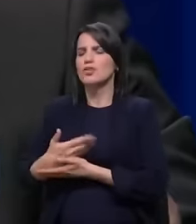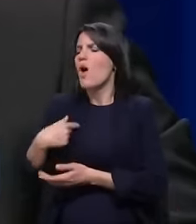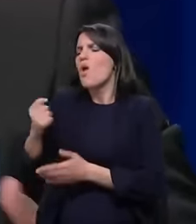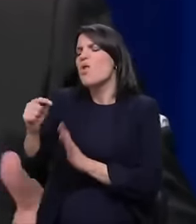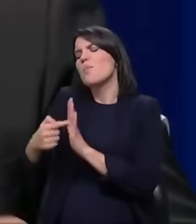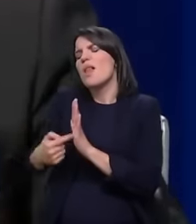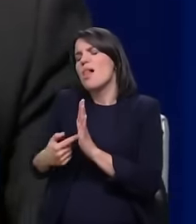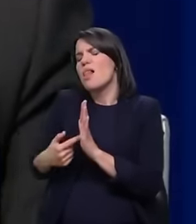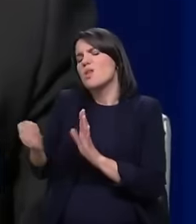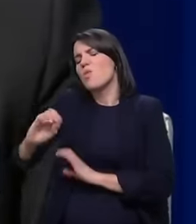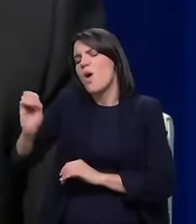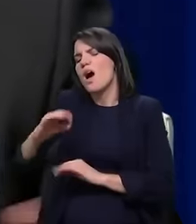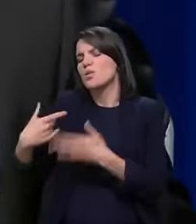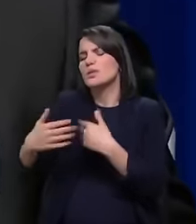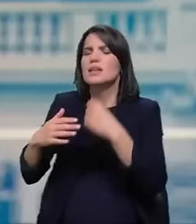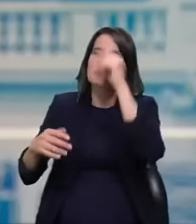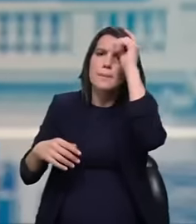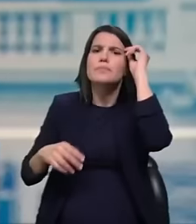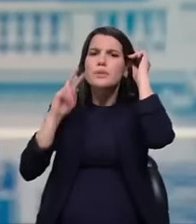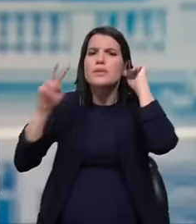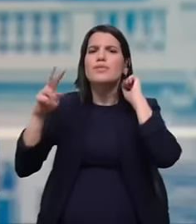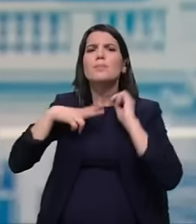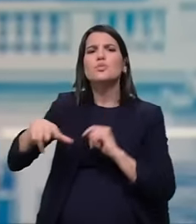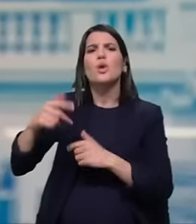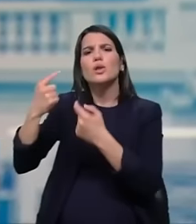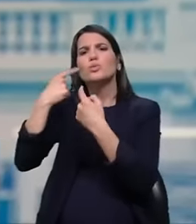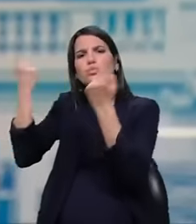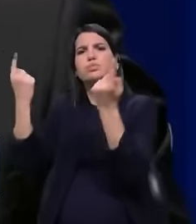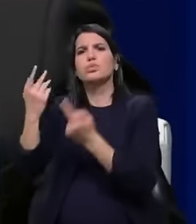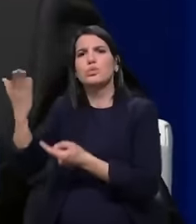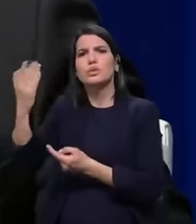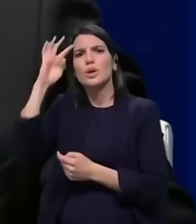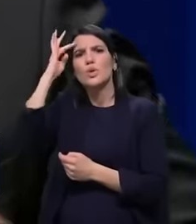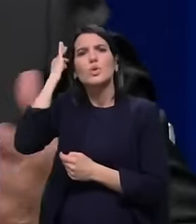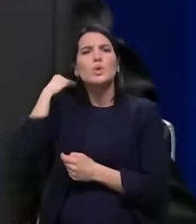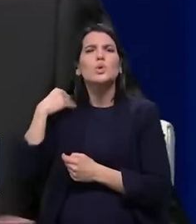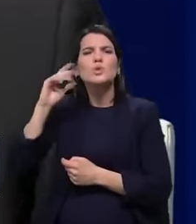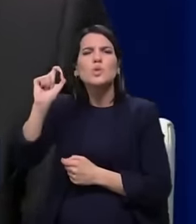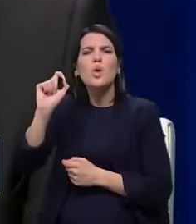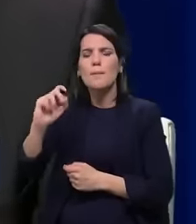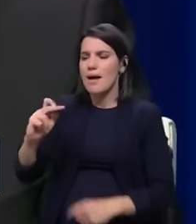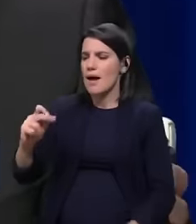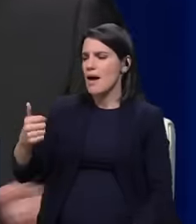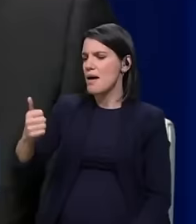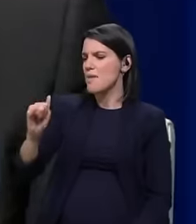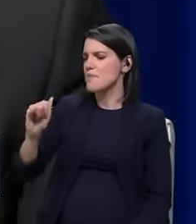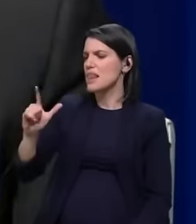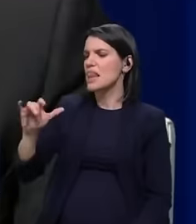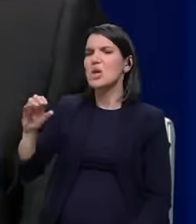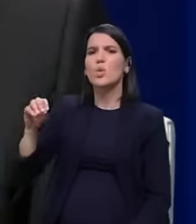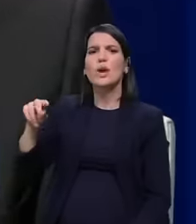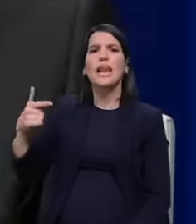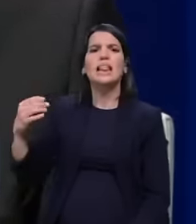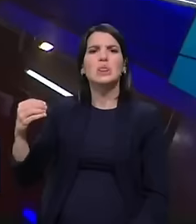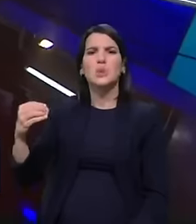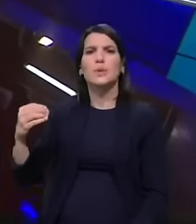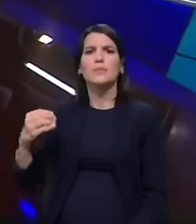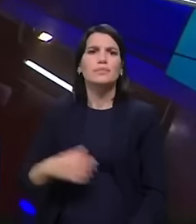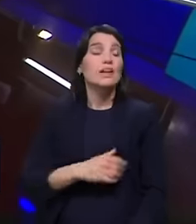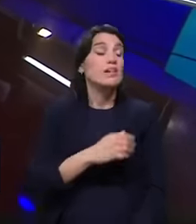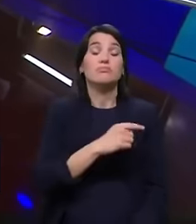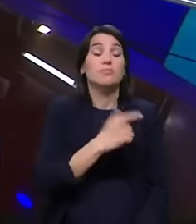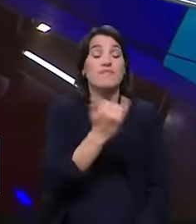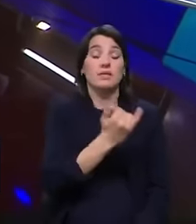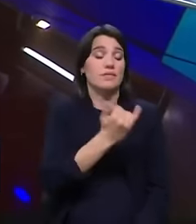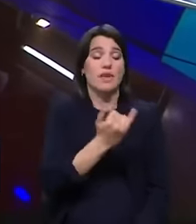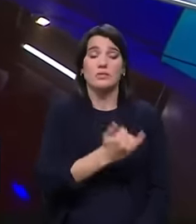agora, mas sei que foram. Sei que foram. Não, não, mas vá ver, o país inteiro pode ver. Não sei os nomes. Sei que um deles se chamava Abílio Neto, penso que era assim. É falso, não são candidatos do Bloco de Esquerda. Não, não é falso, Mariana, foram